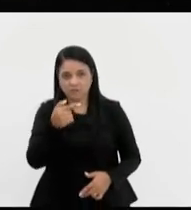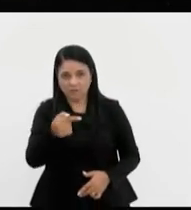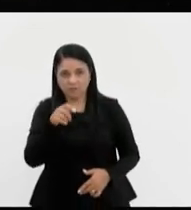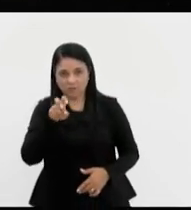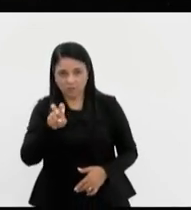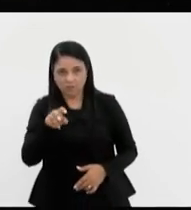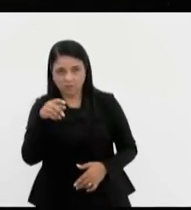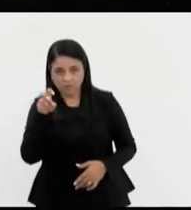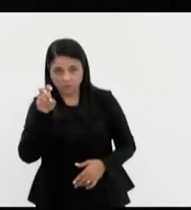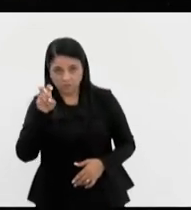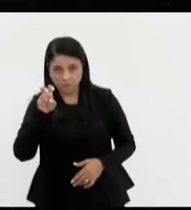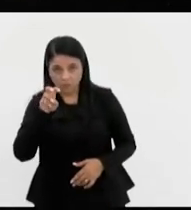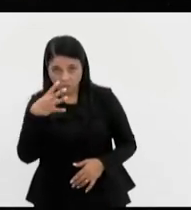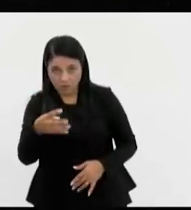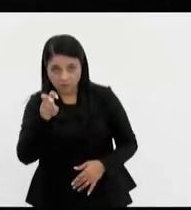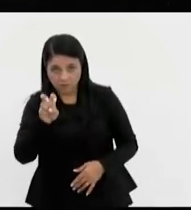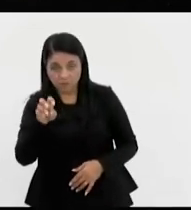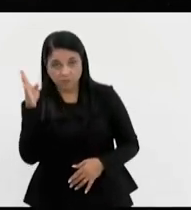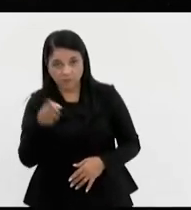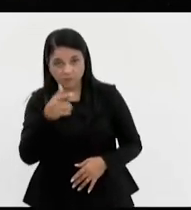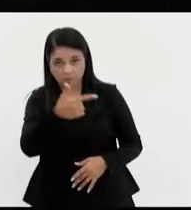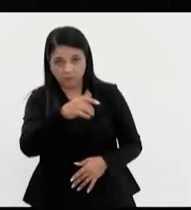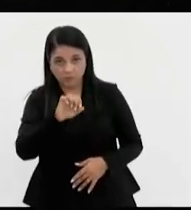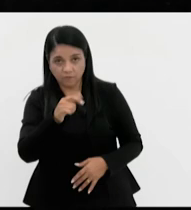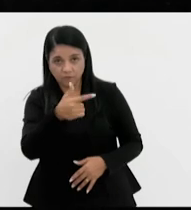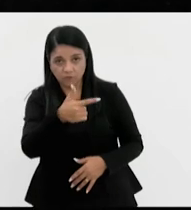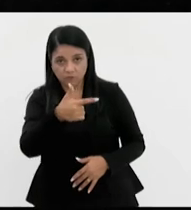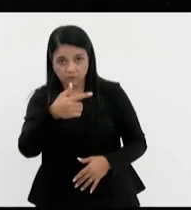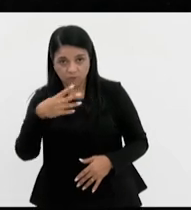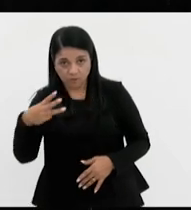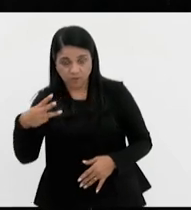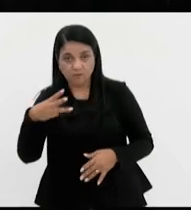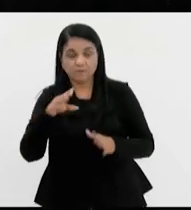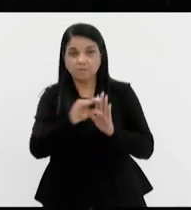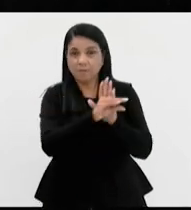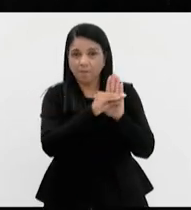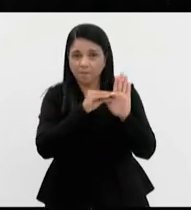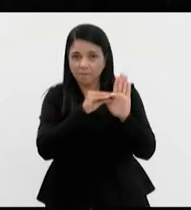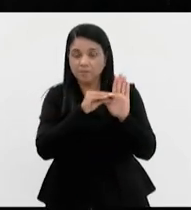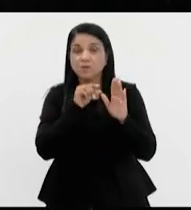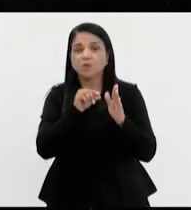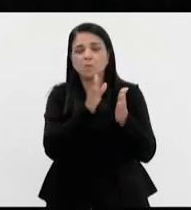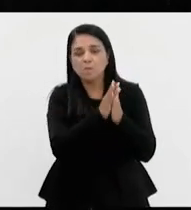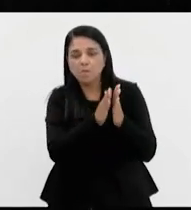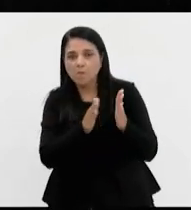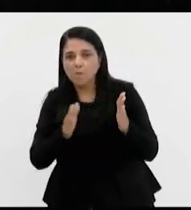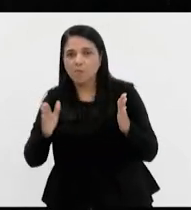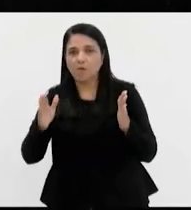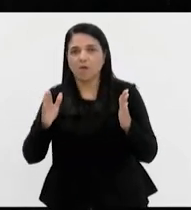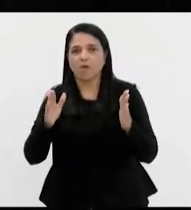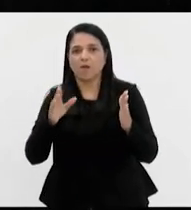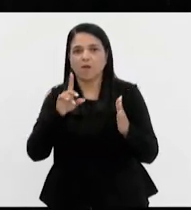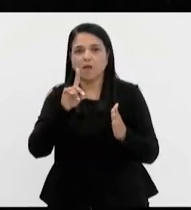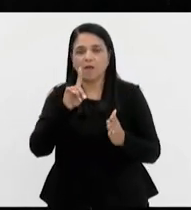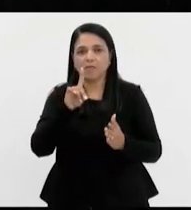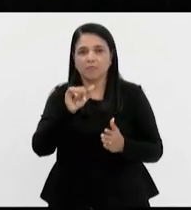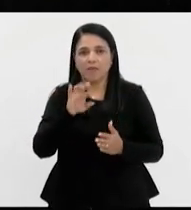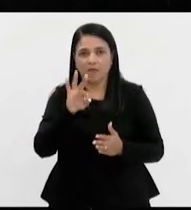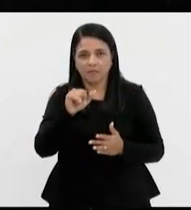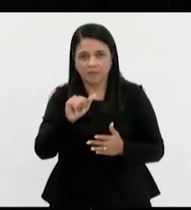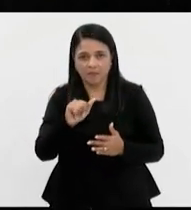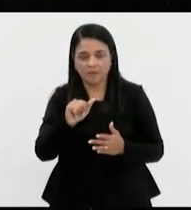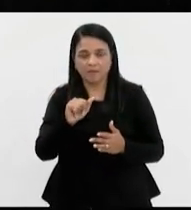e 23, que, na verdade, na sua ementa, ele prorroga a data limite da fruição